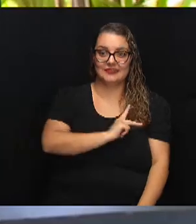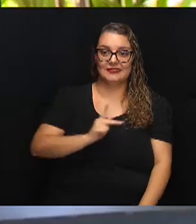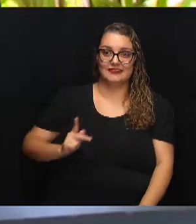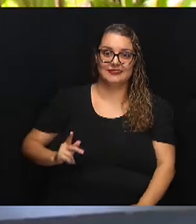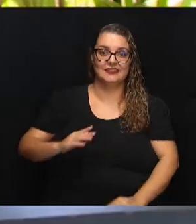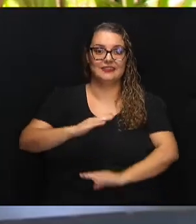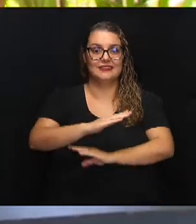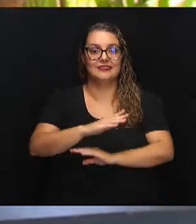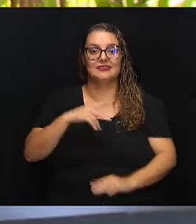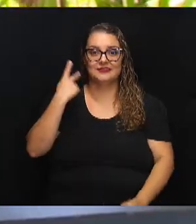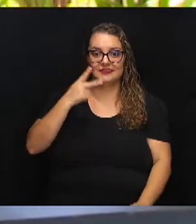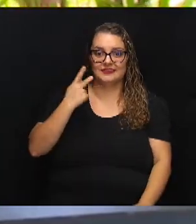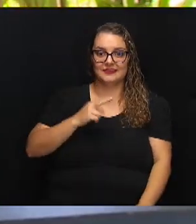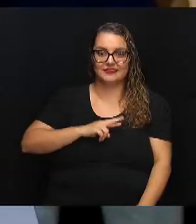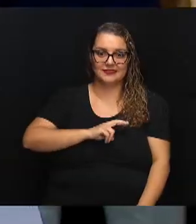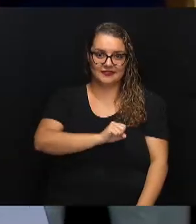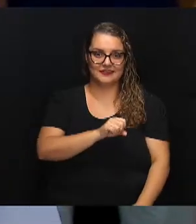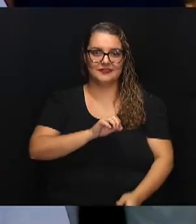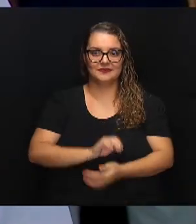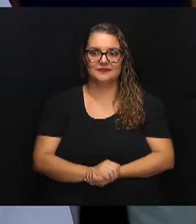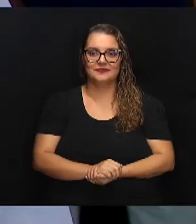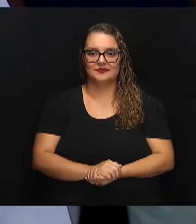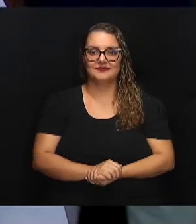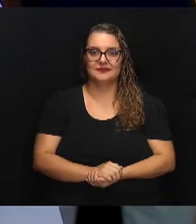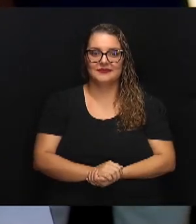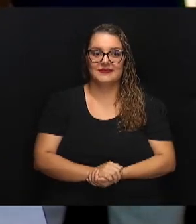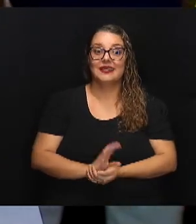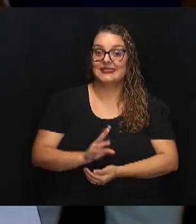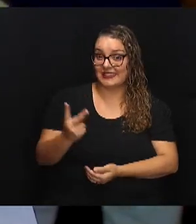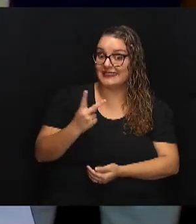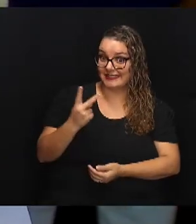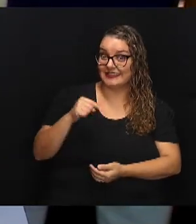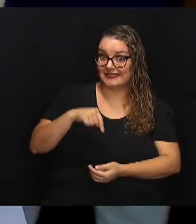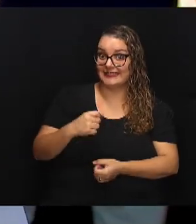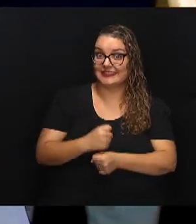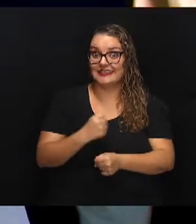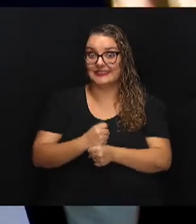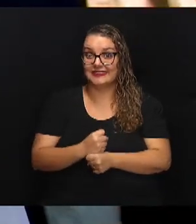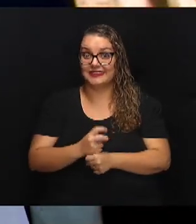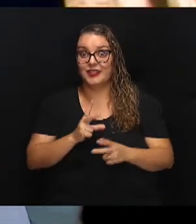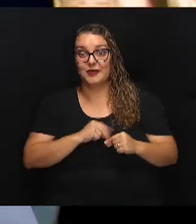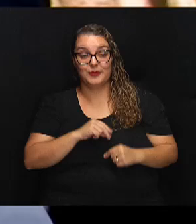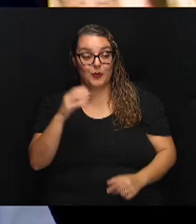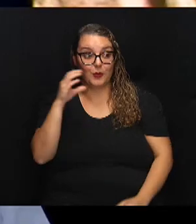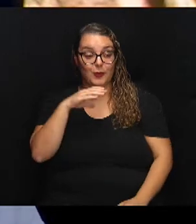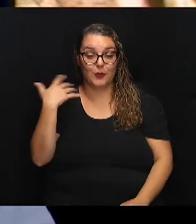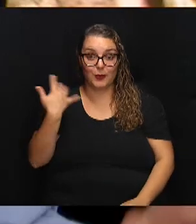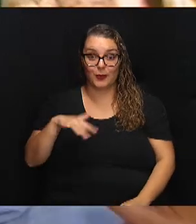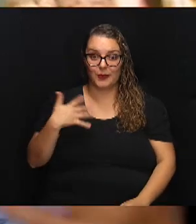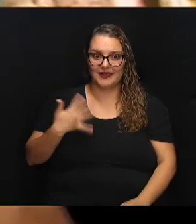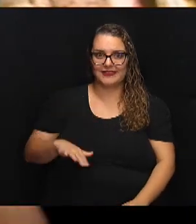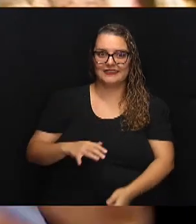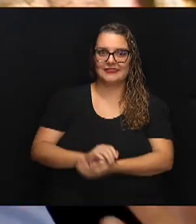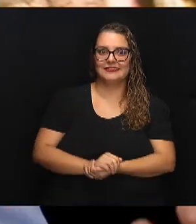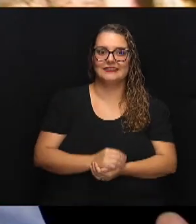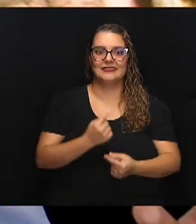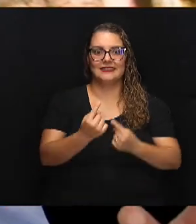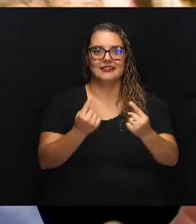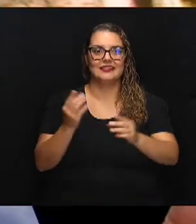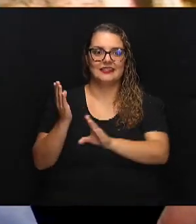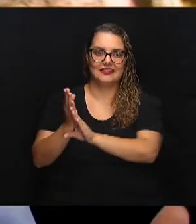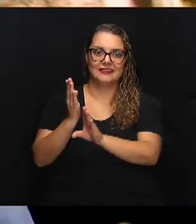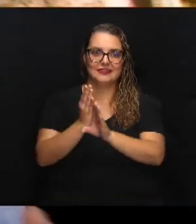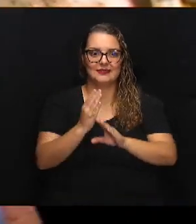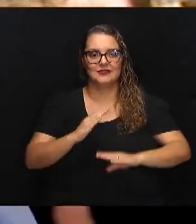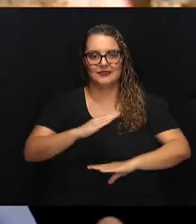Câmara, o vereador Luiz Rossini. Já é a segunda esse ano, como passa rápido o tempo. E a cada encontro do Câmara